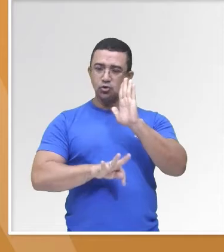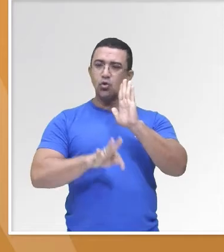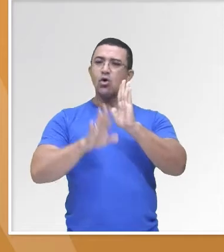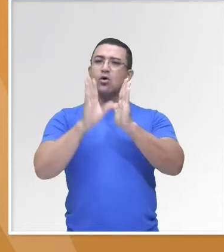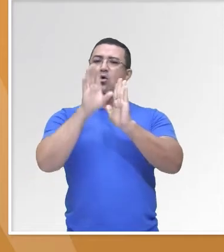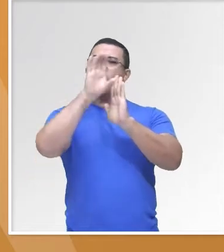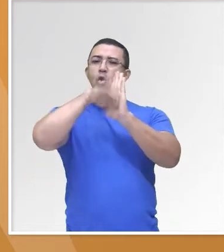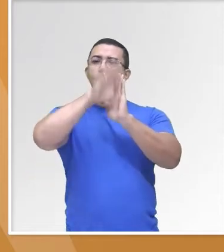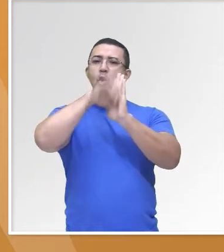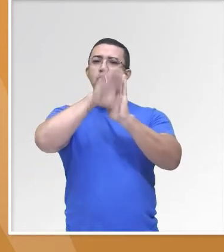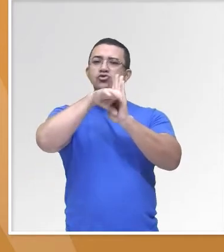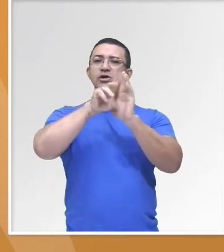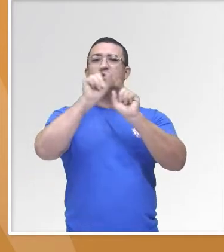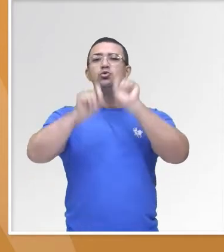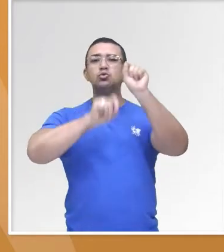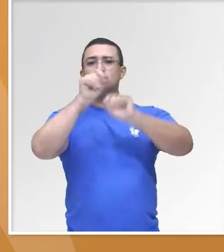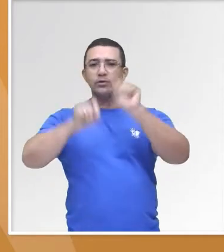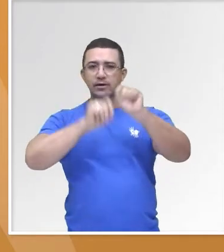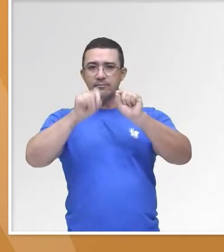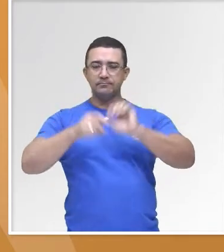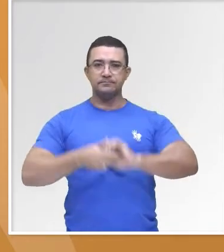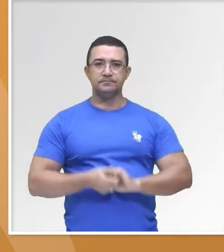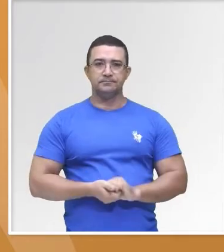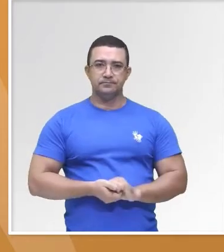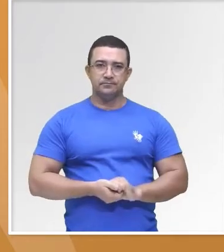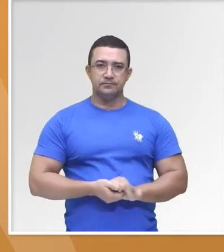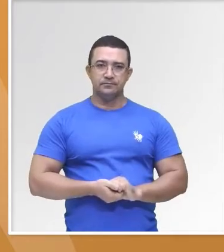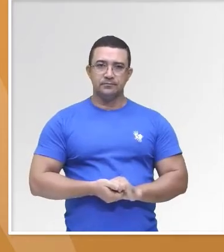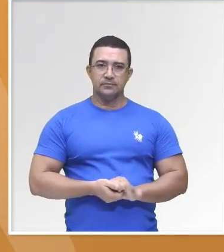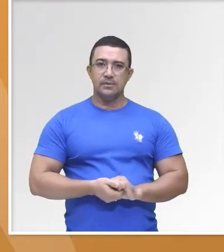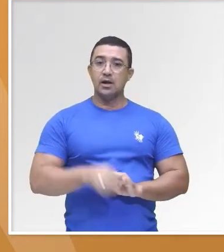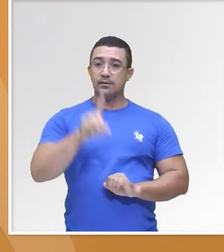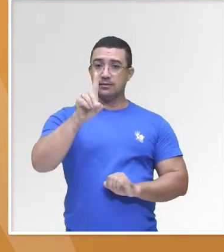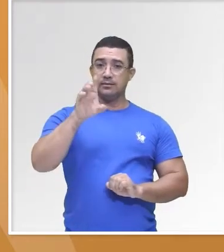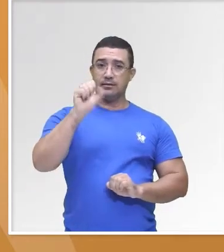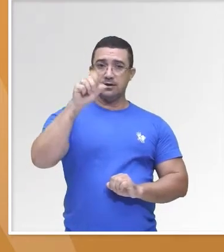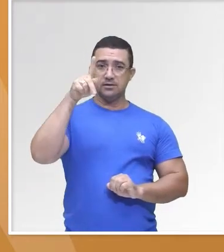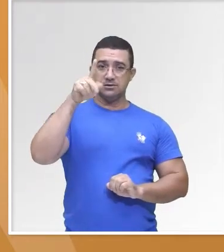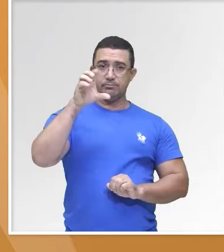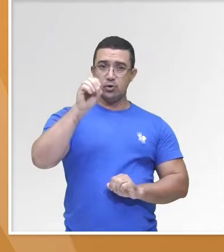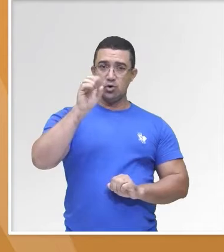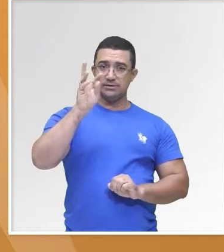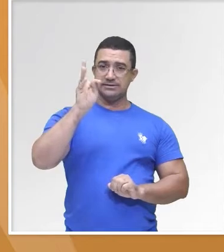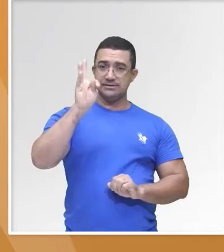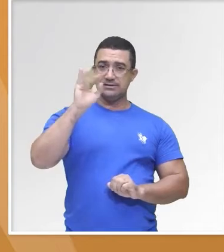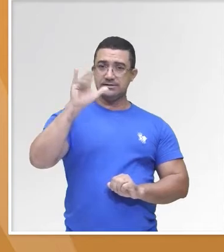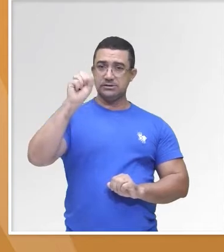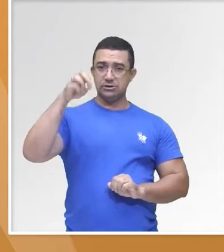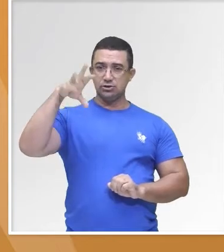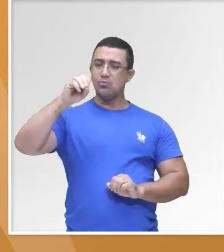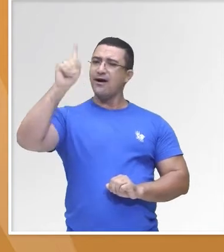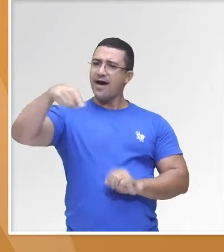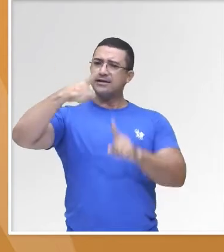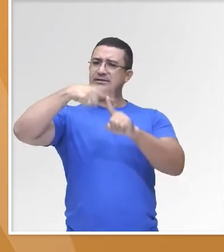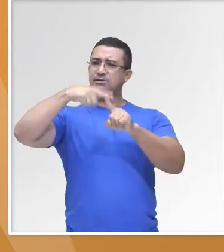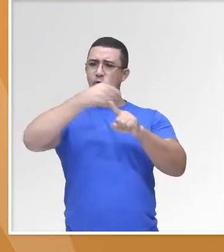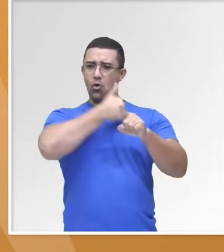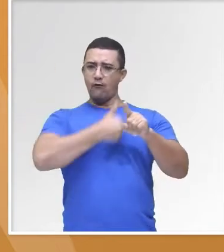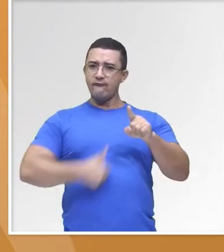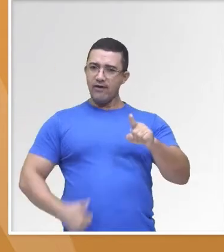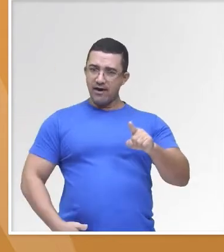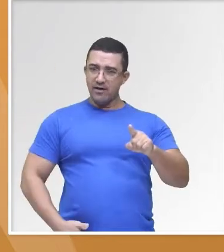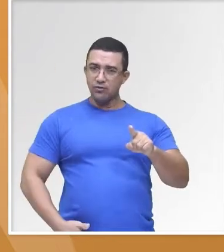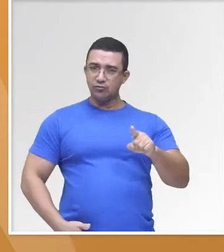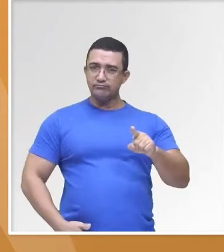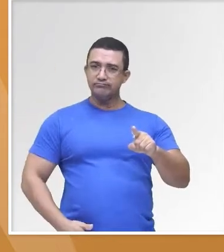que é o despotismo esclarecido. Então, vamos lá. O despotismo esclarecido foi uma forma de governo inspirada